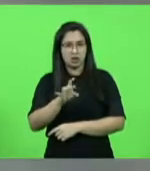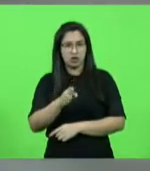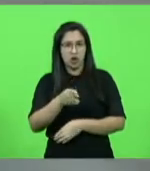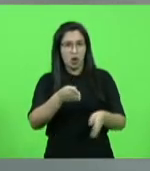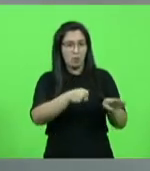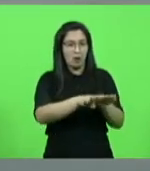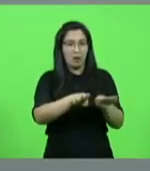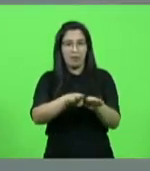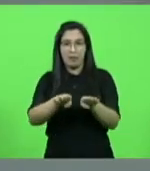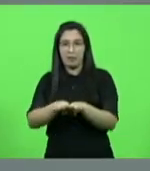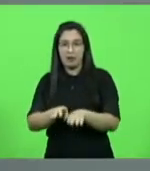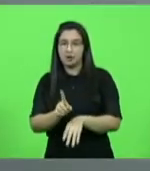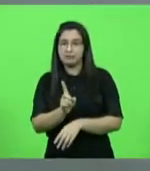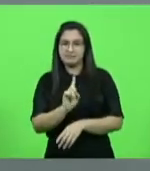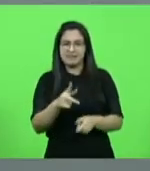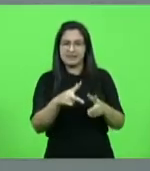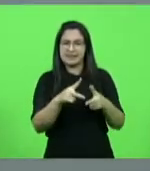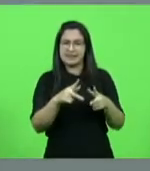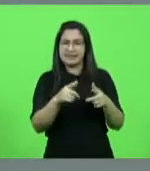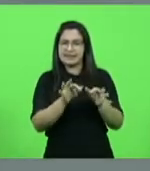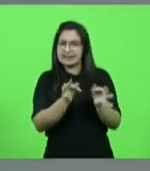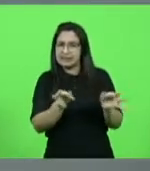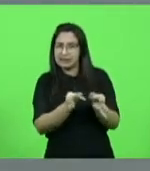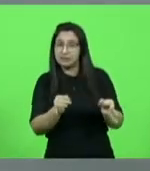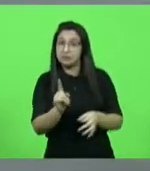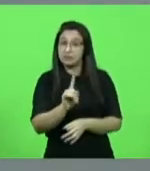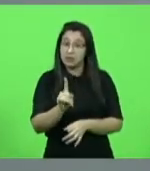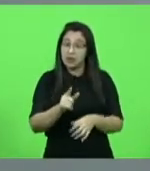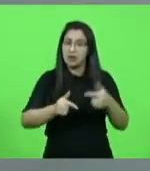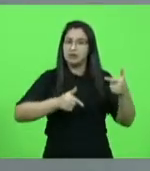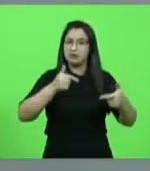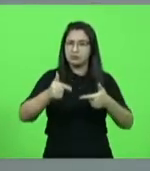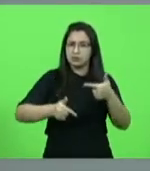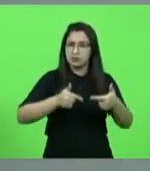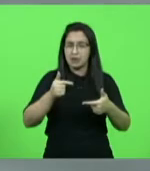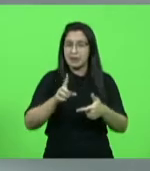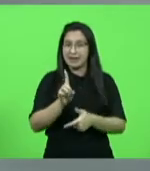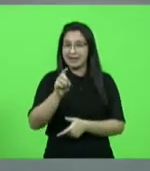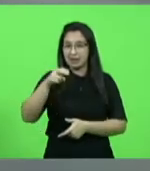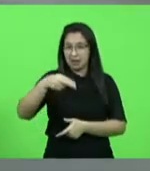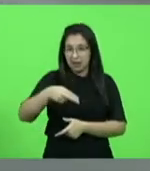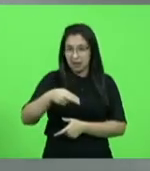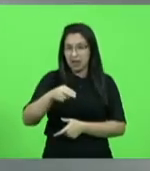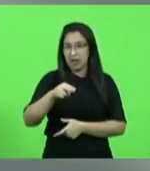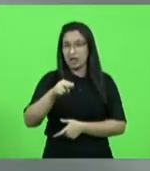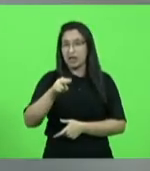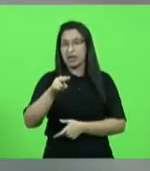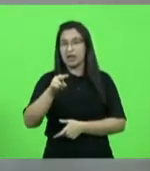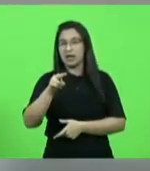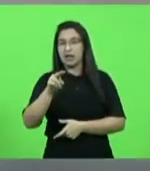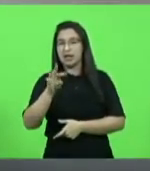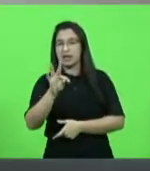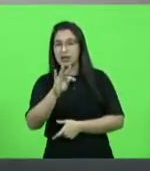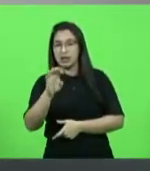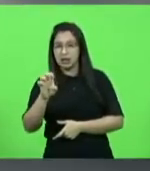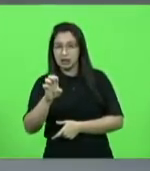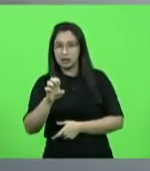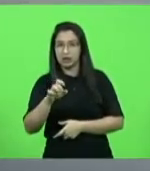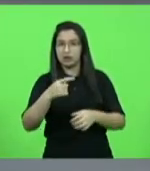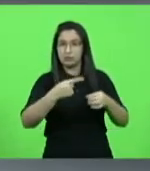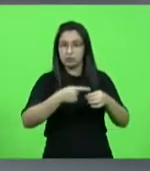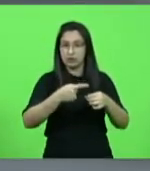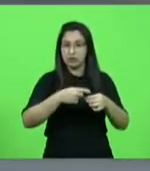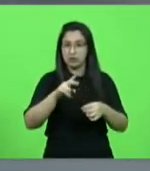não é só ir lá fazer o tapa-buraco. O trabalho que o DENIT fez do município de Lontras